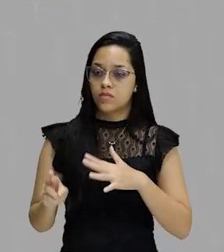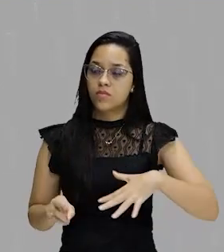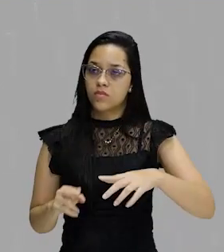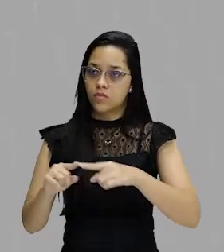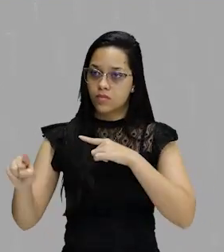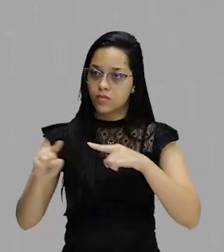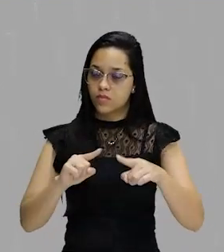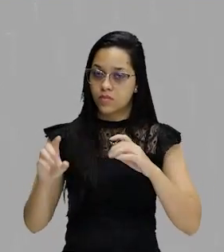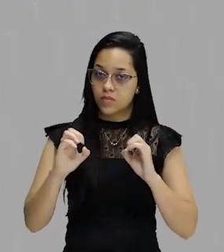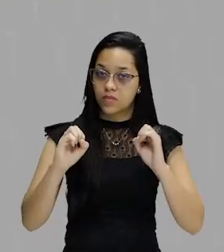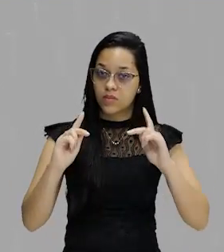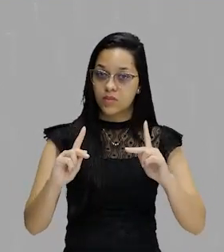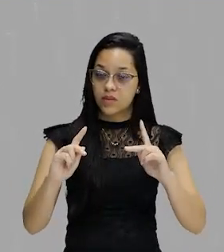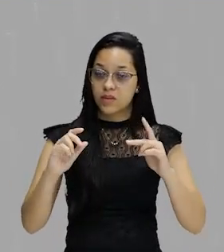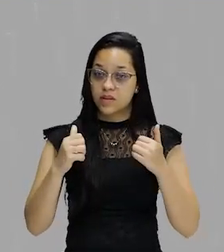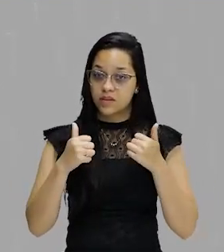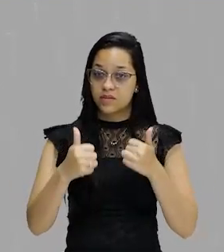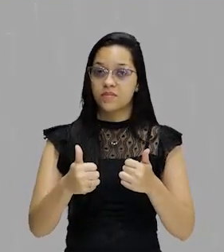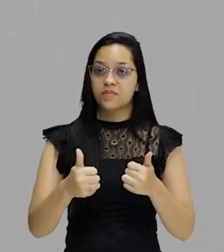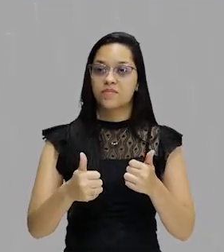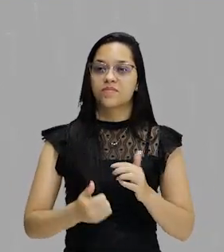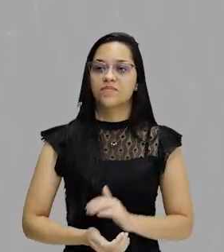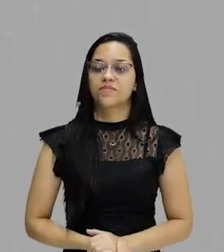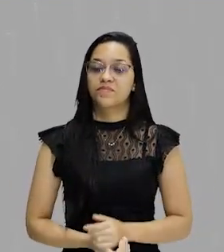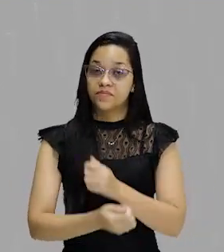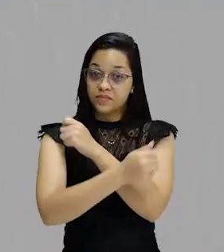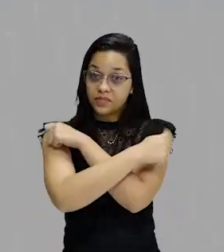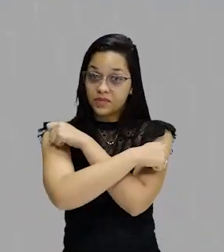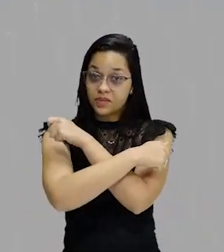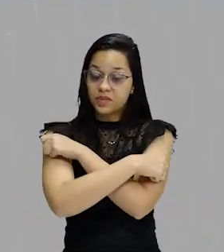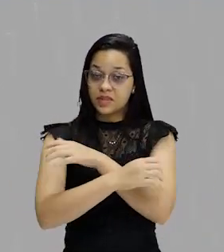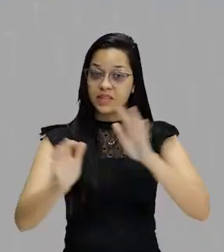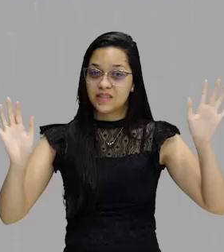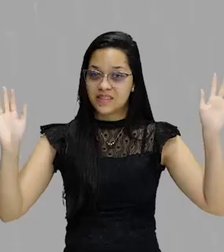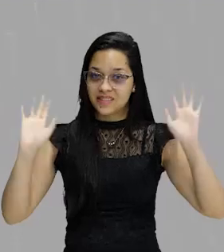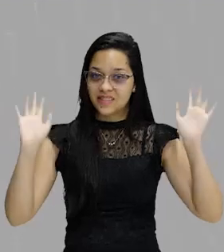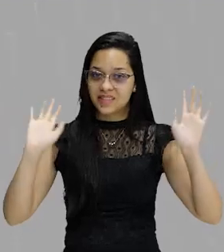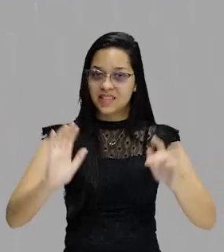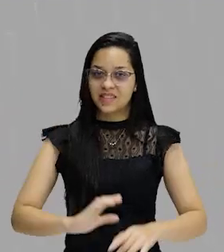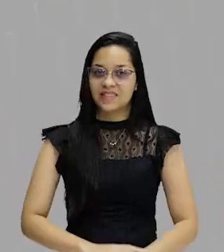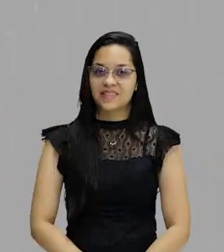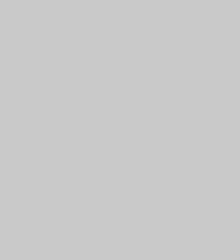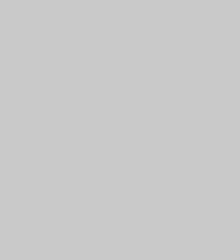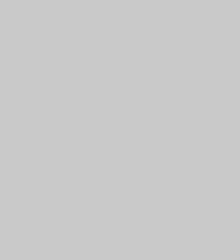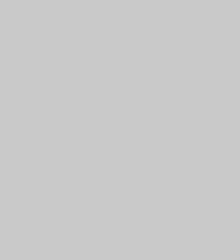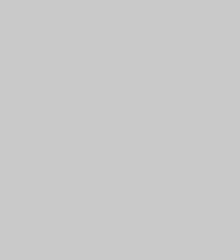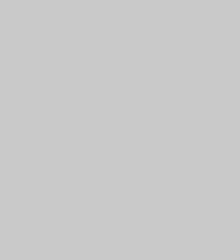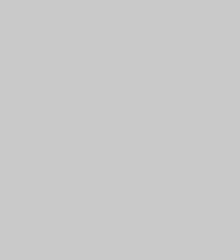música. Ok, galerinha? Beleza? Um grande abraço e até o nosso próximo encontro.